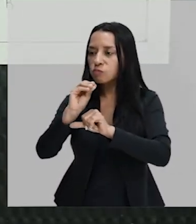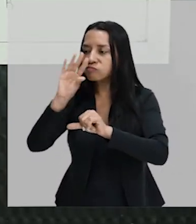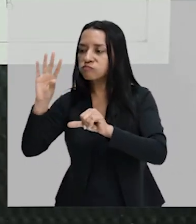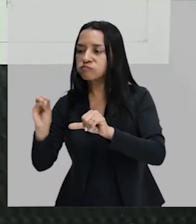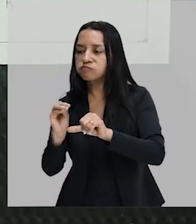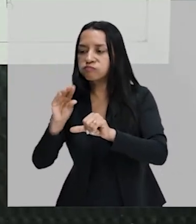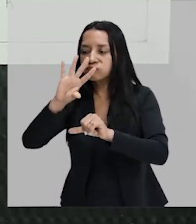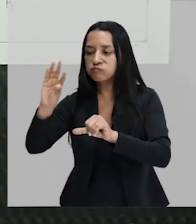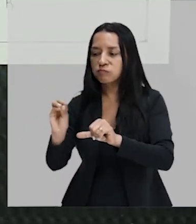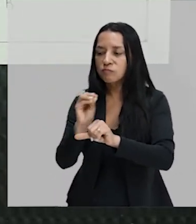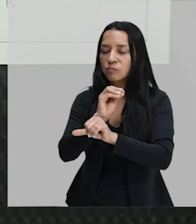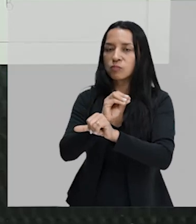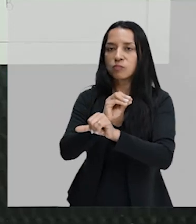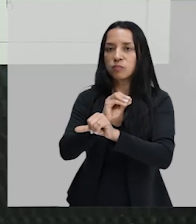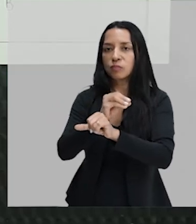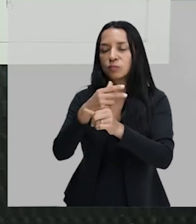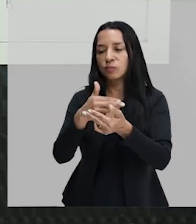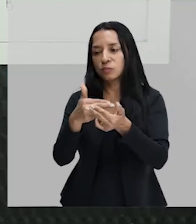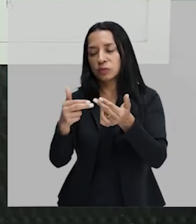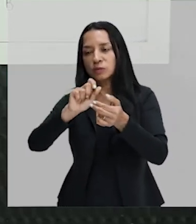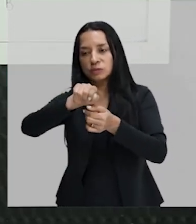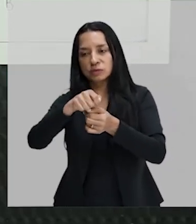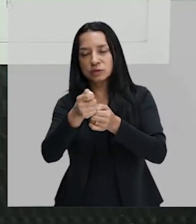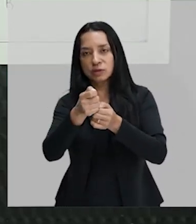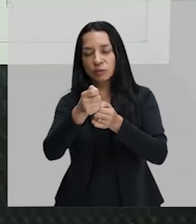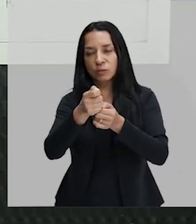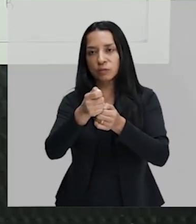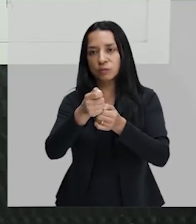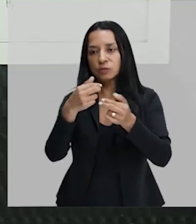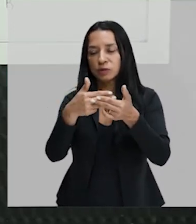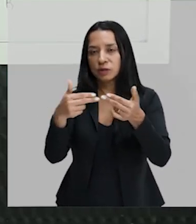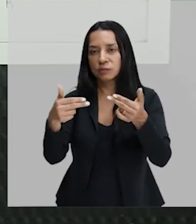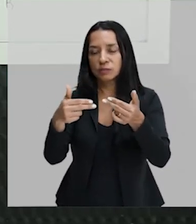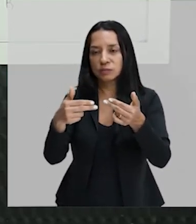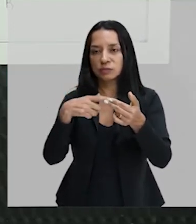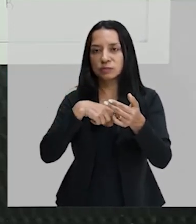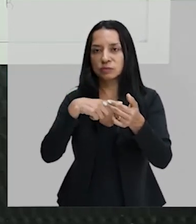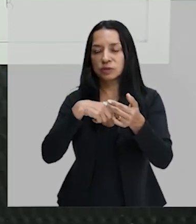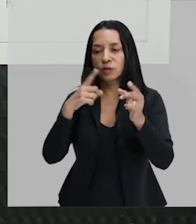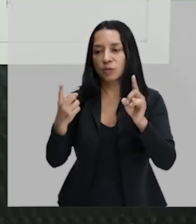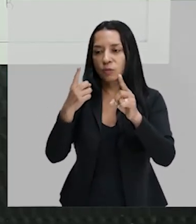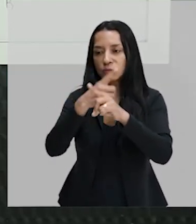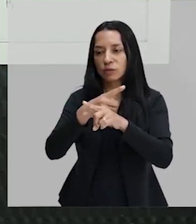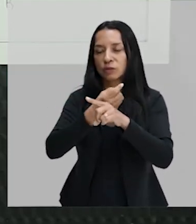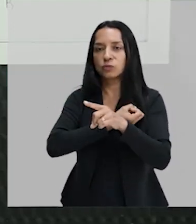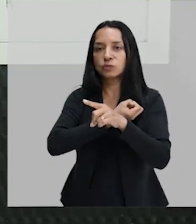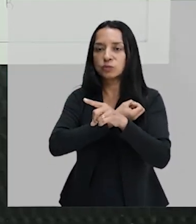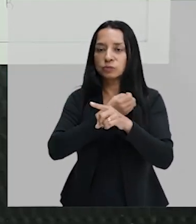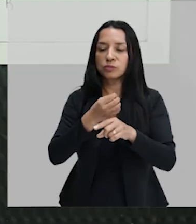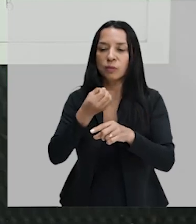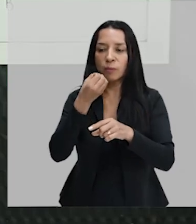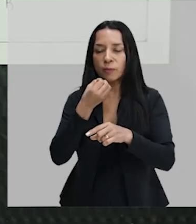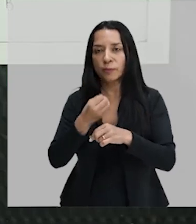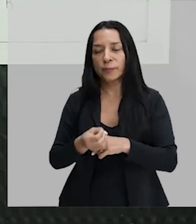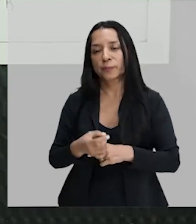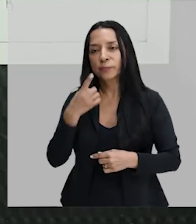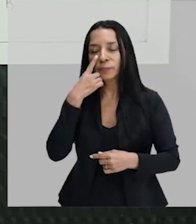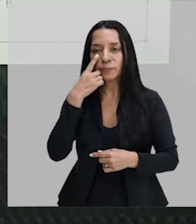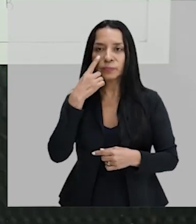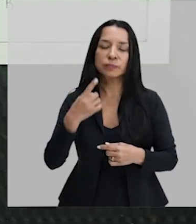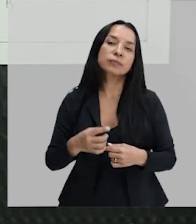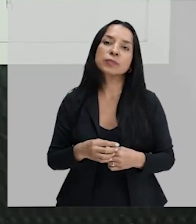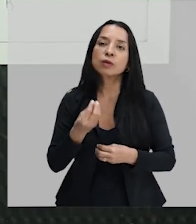B. Tá? Mudar o sinal dos elementos. Tá? Colocar o oposto dos números. Então, veja bem. Como é